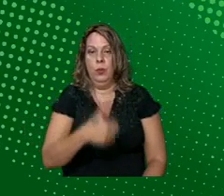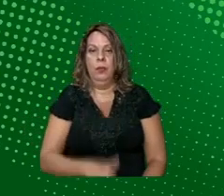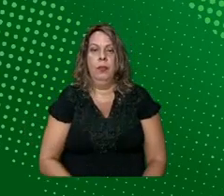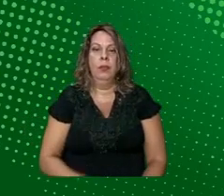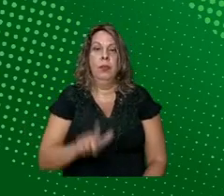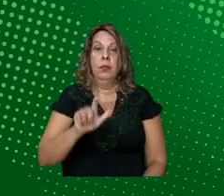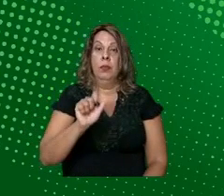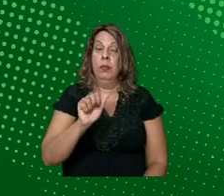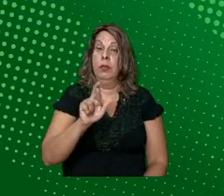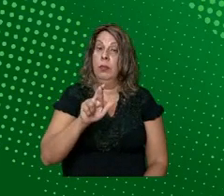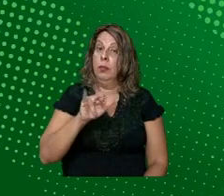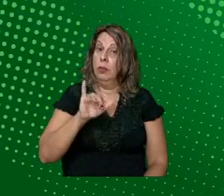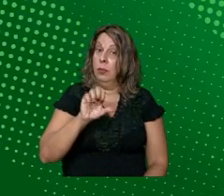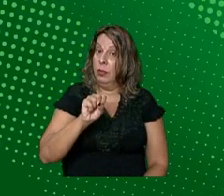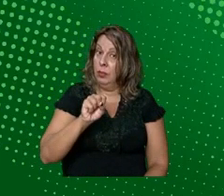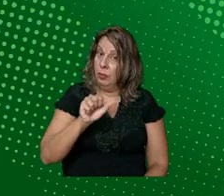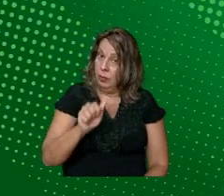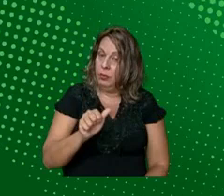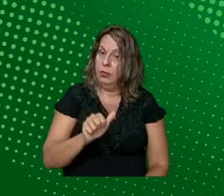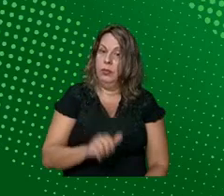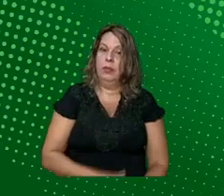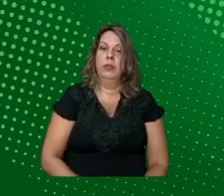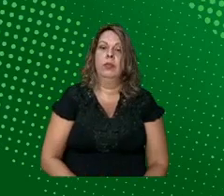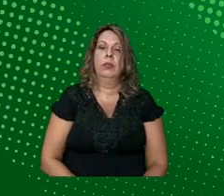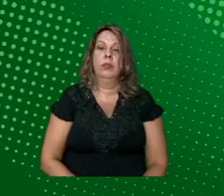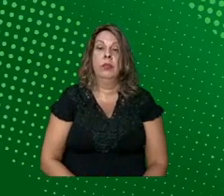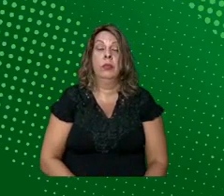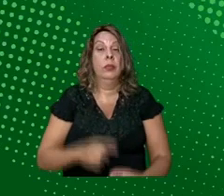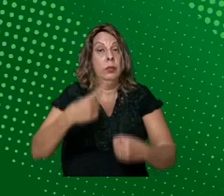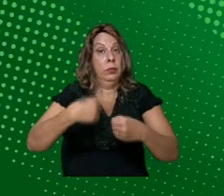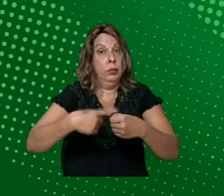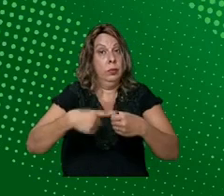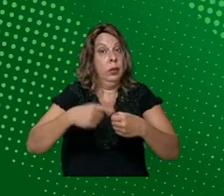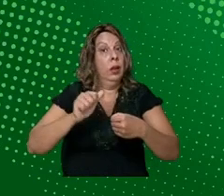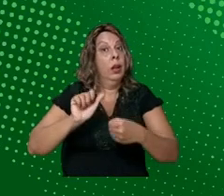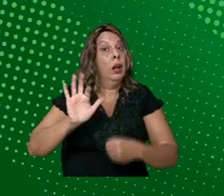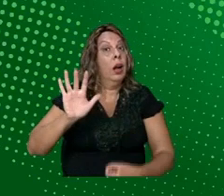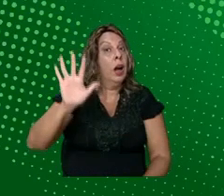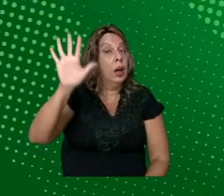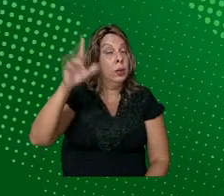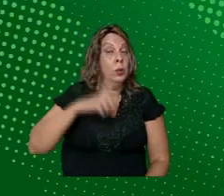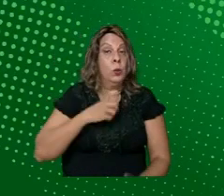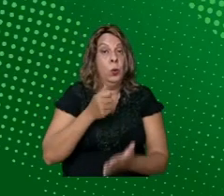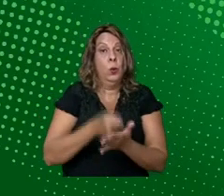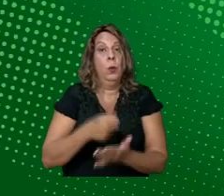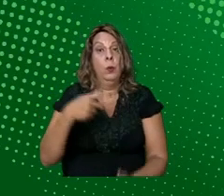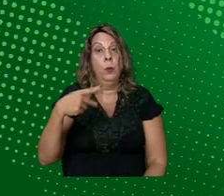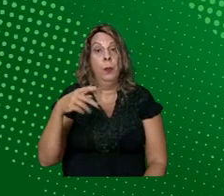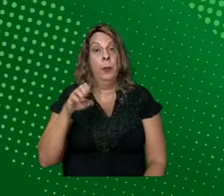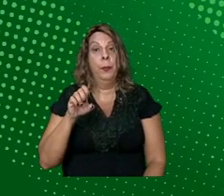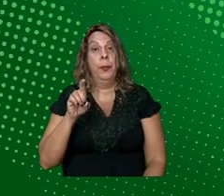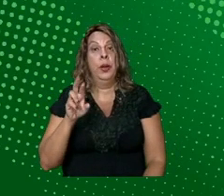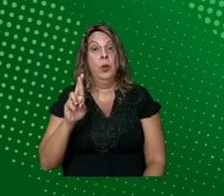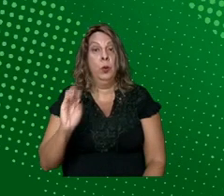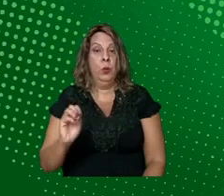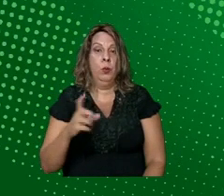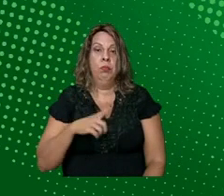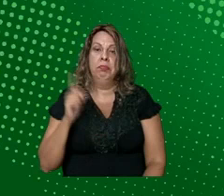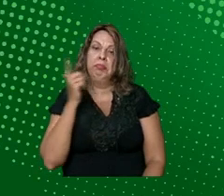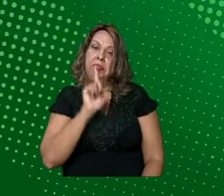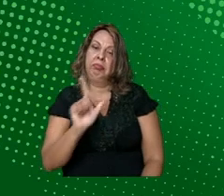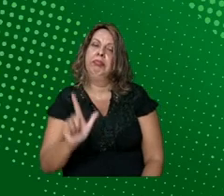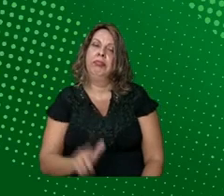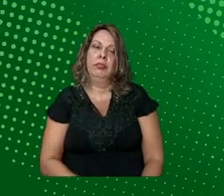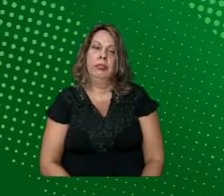111991, Larissa Menezes Santos. É da cidade de Lagarto, adquiriu aí com Pedro Importes, Regional Lagarto, e